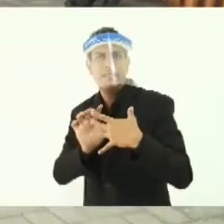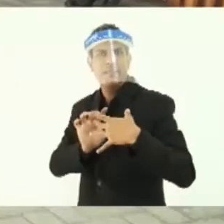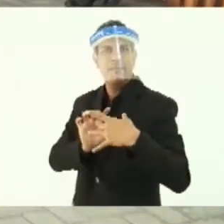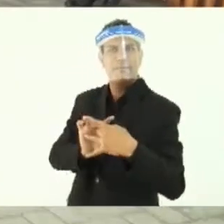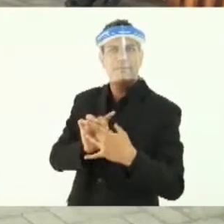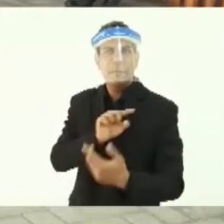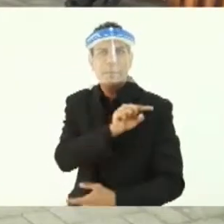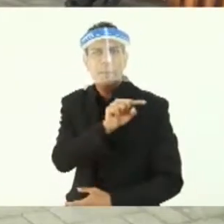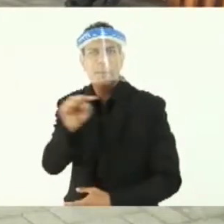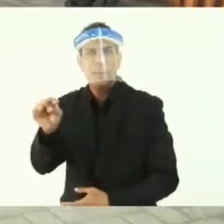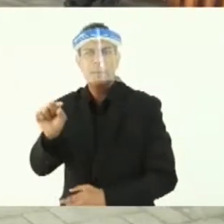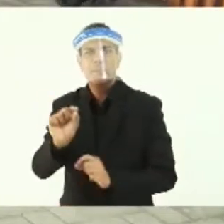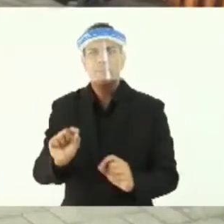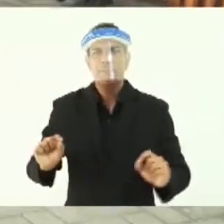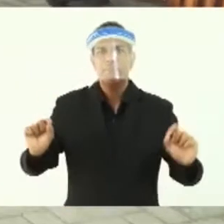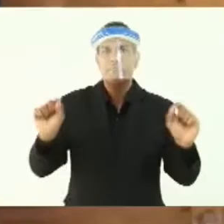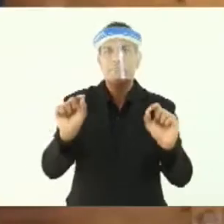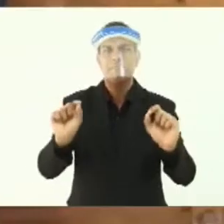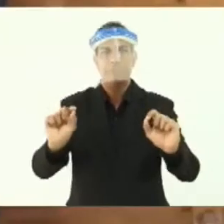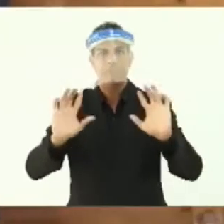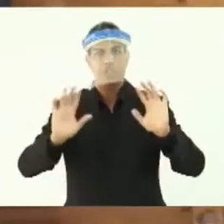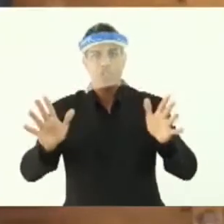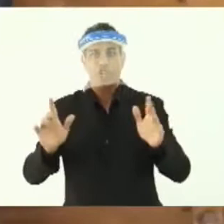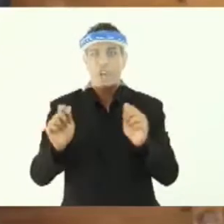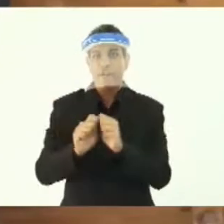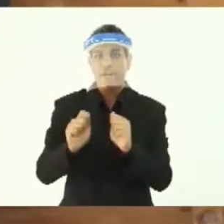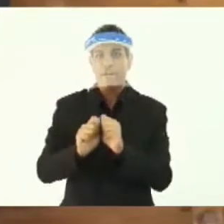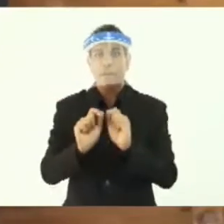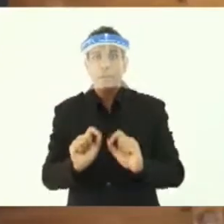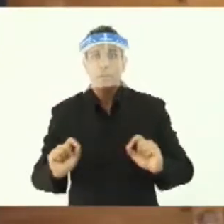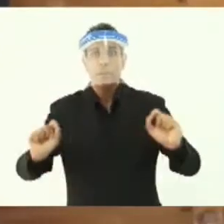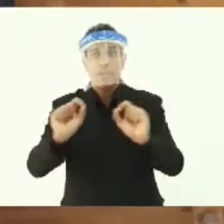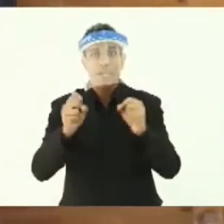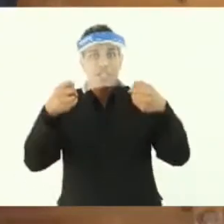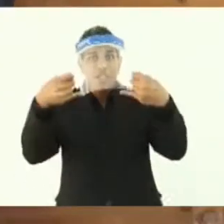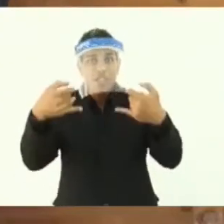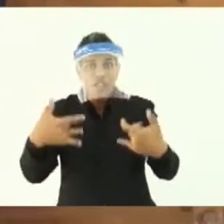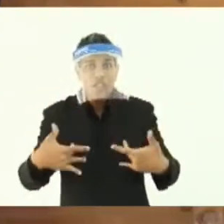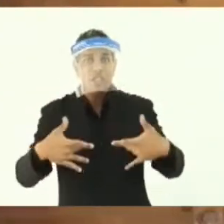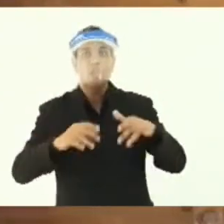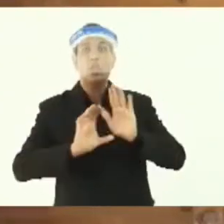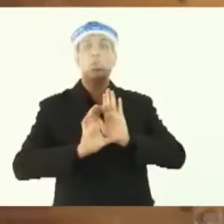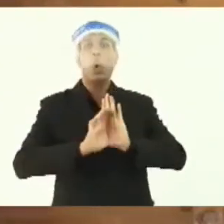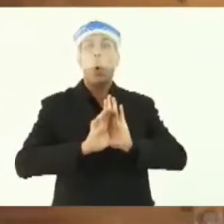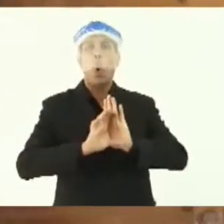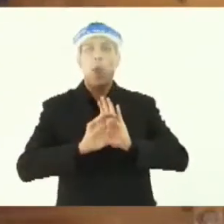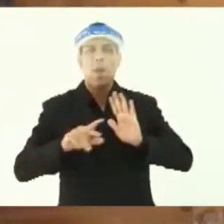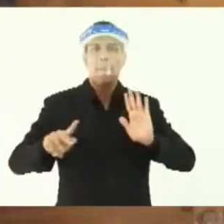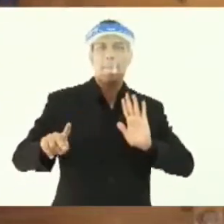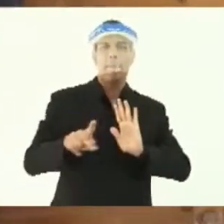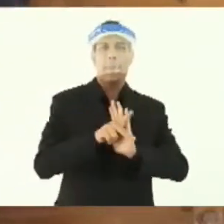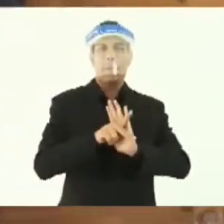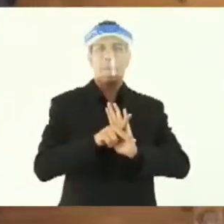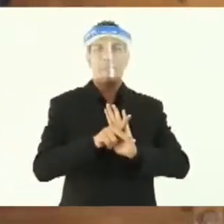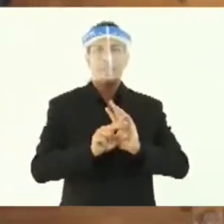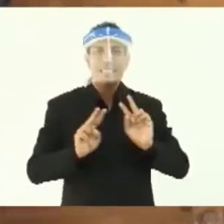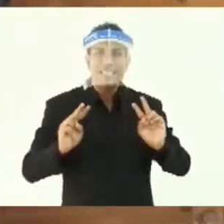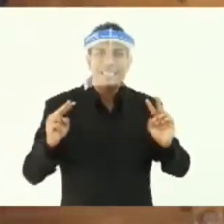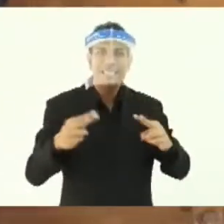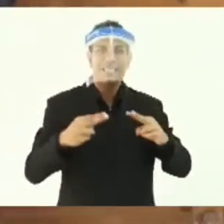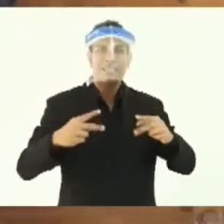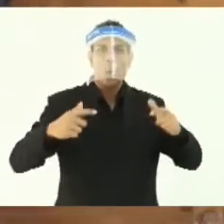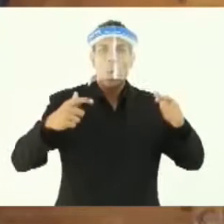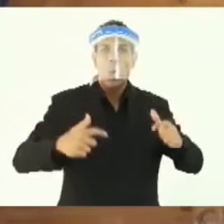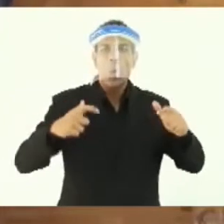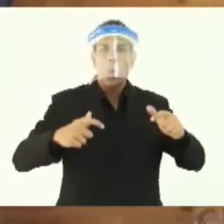Porque quando você faz a questão, você fala de um conceito que é muito caro para a saúde pública, que é a discussão do